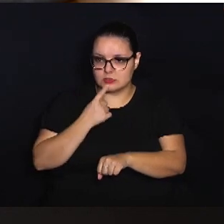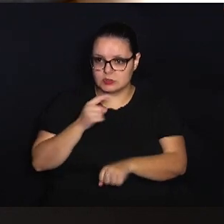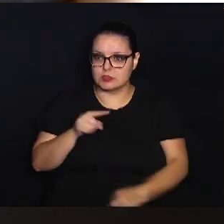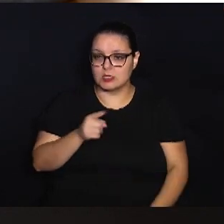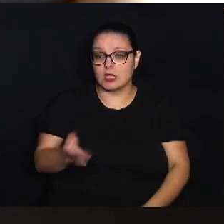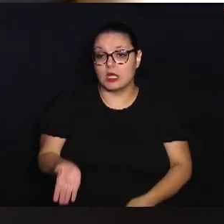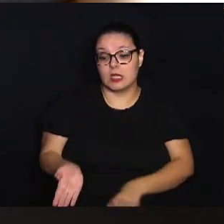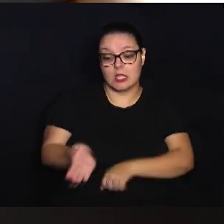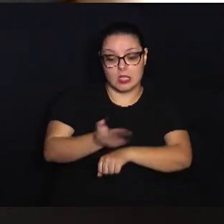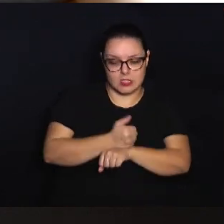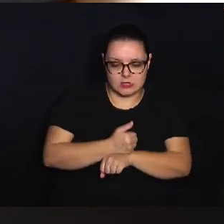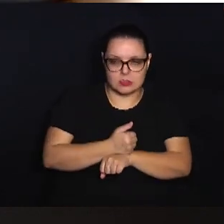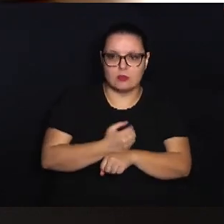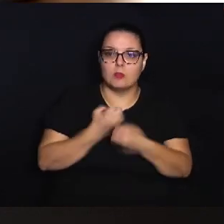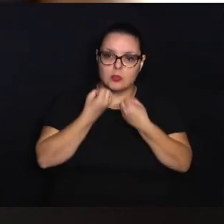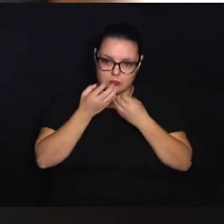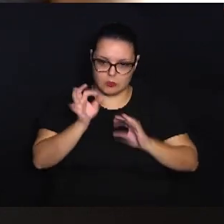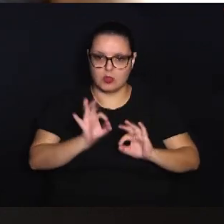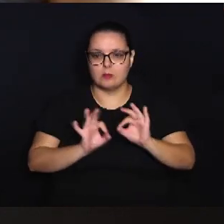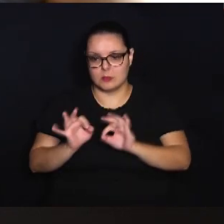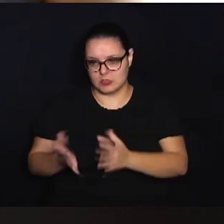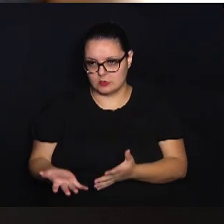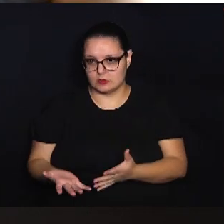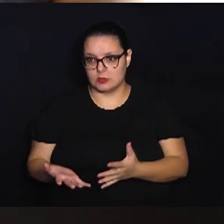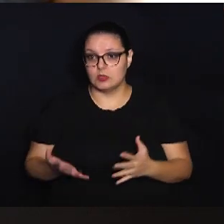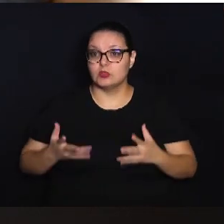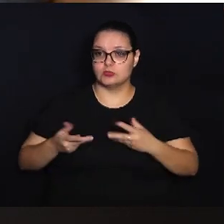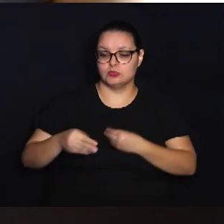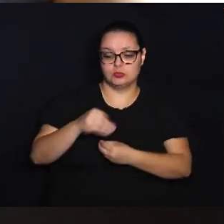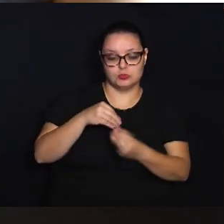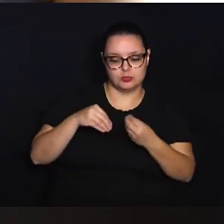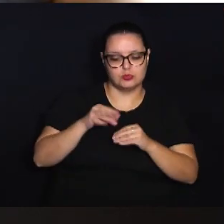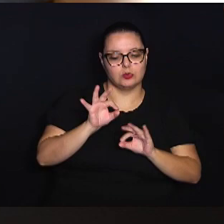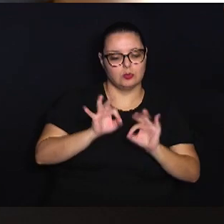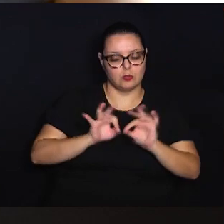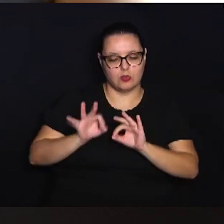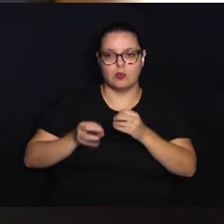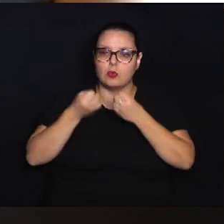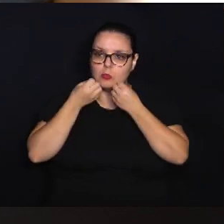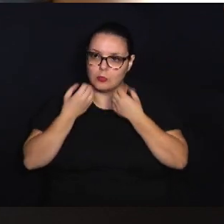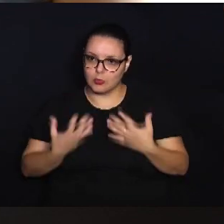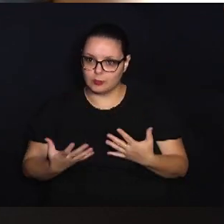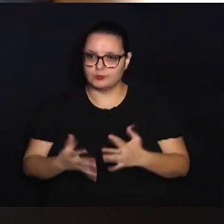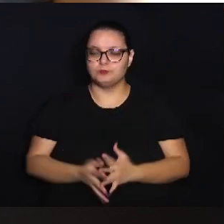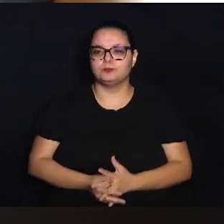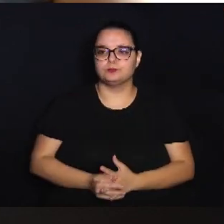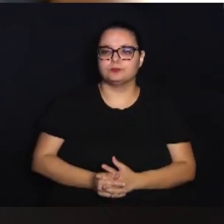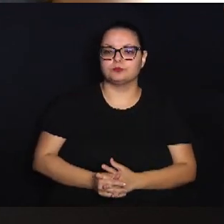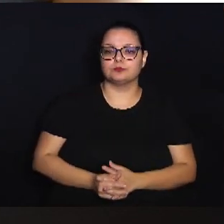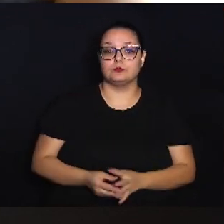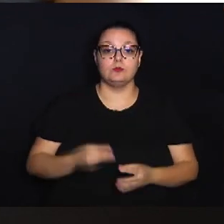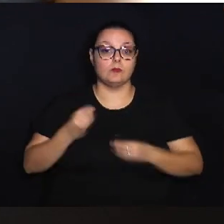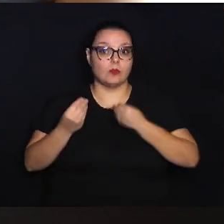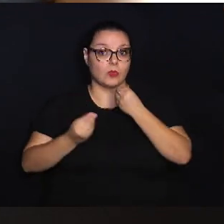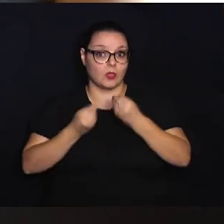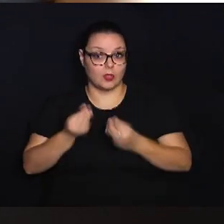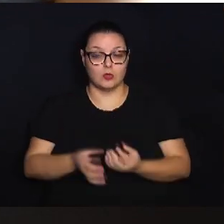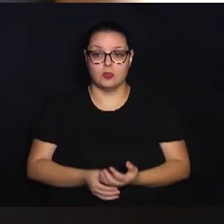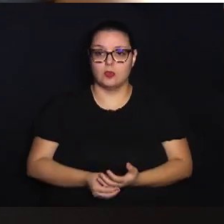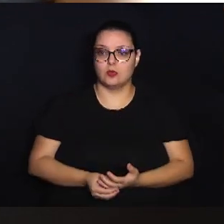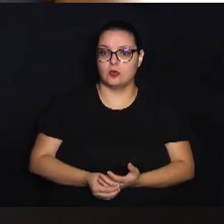é antecipada, né, por um bom planejamento, né? Então tudo envolve um bom planejamento, em como você